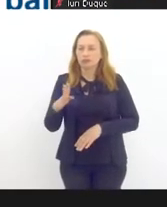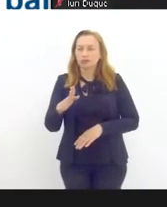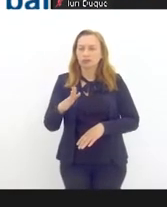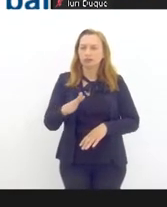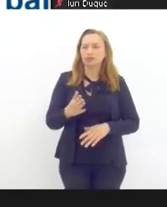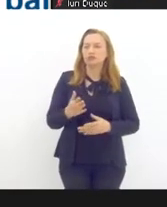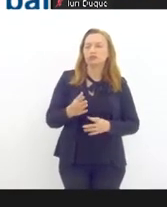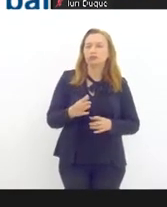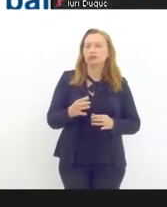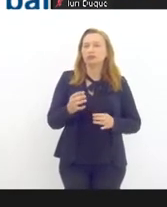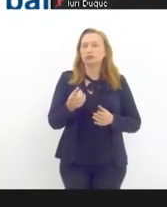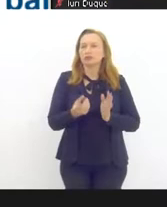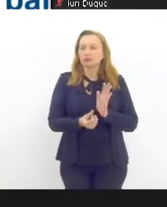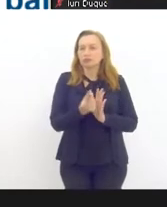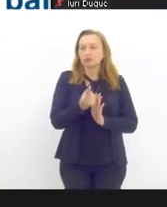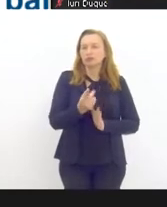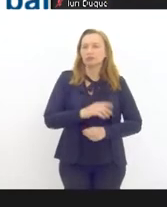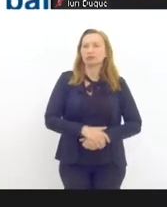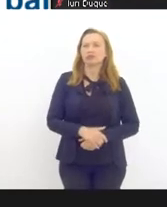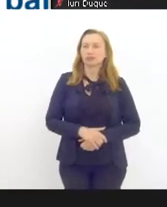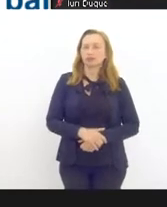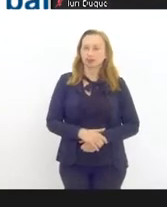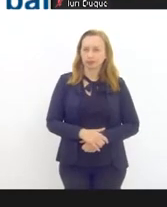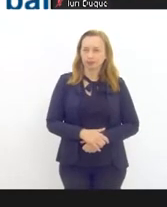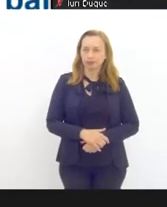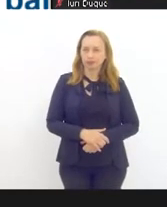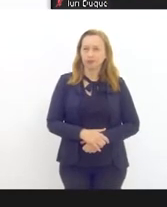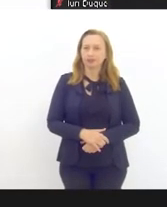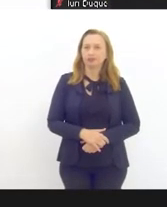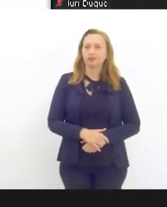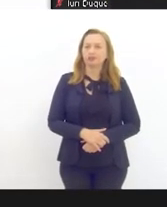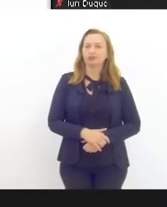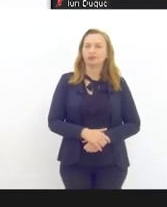a questão socioeconômica. Pode passar.